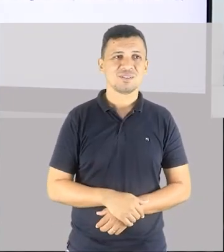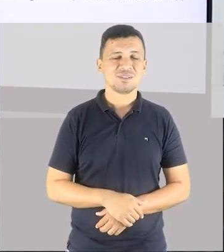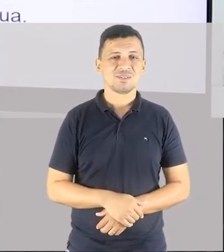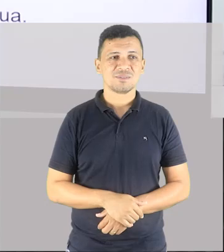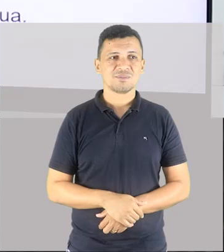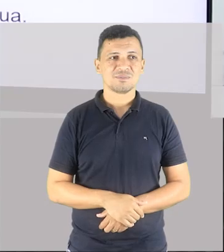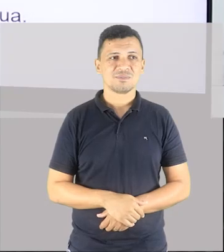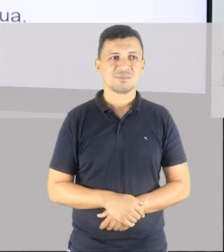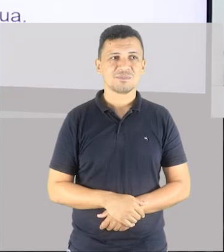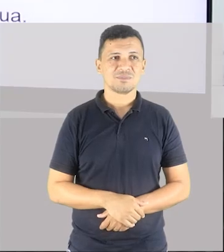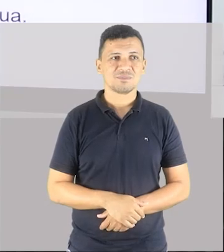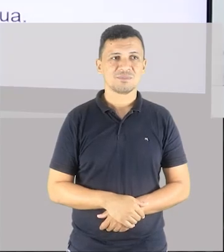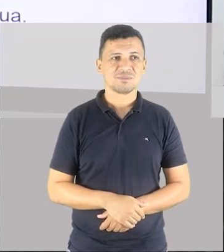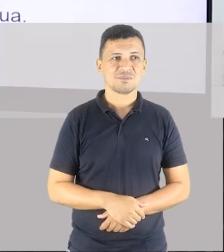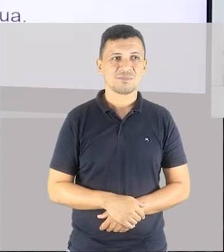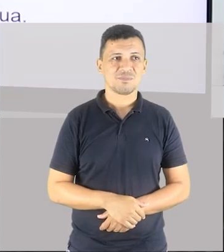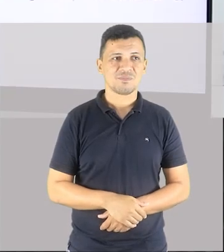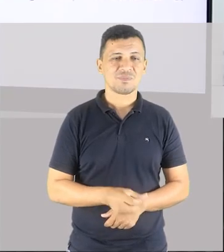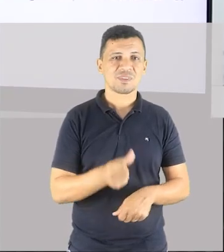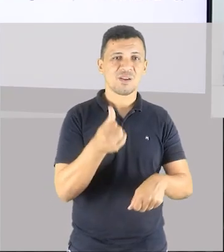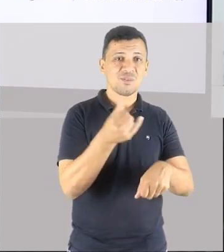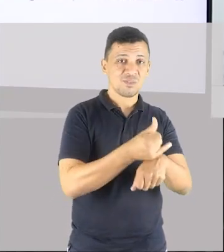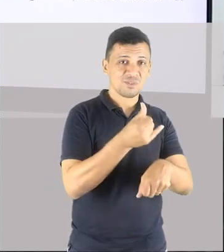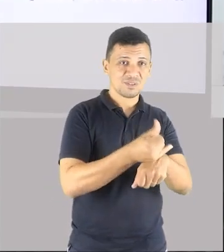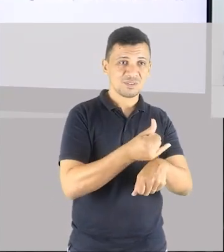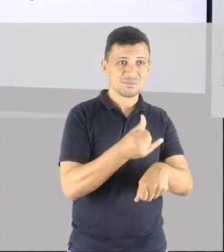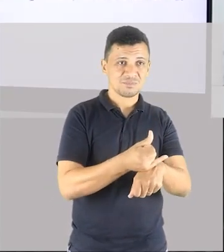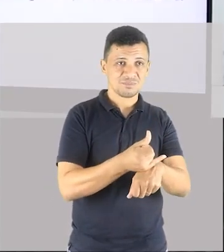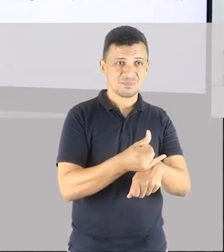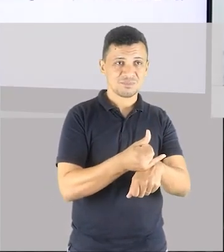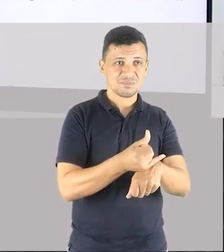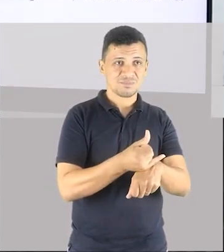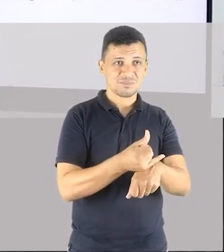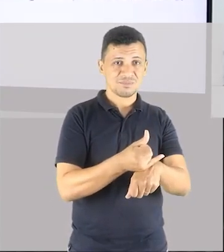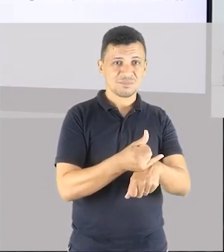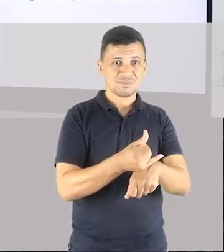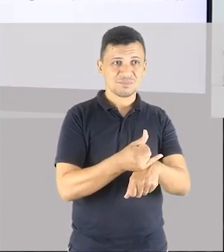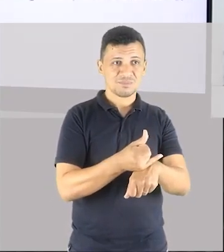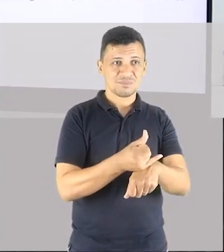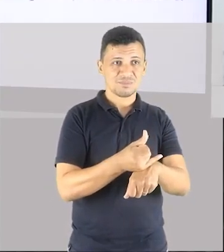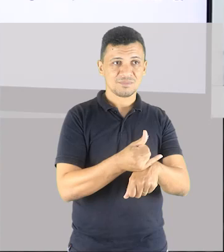bloco de ferro. O bloco de ferro